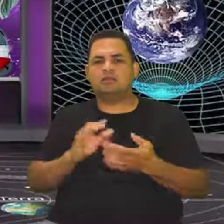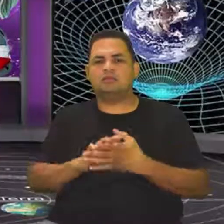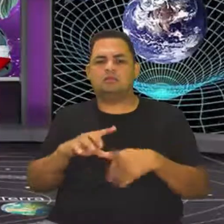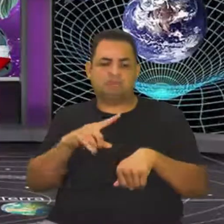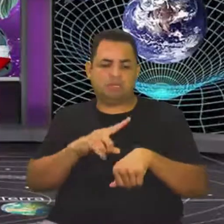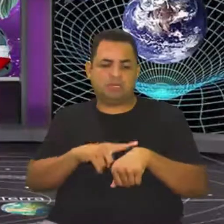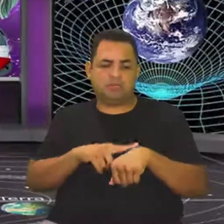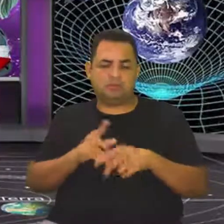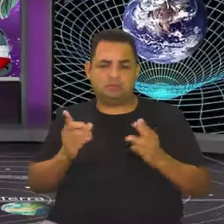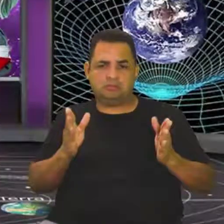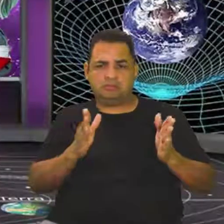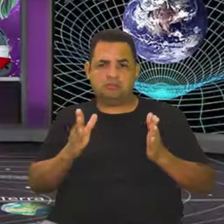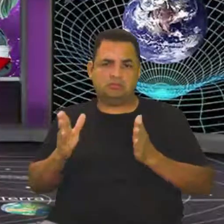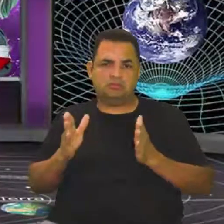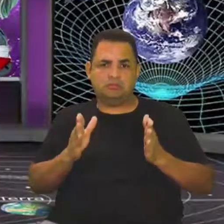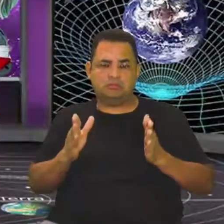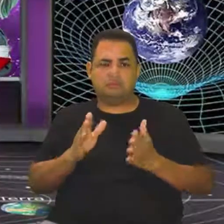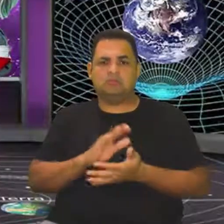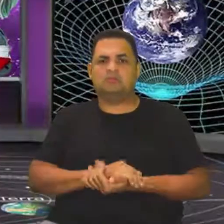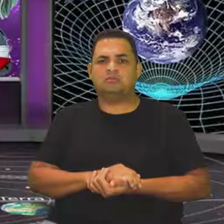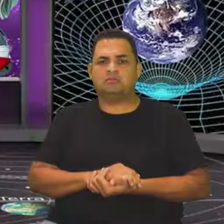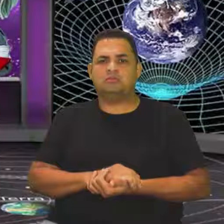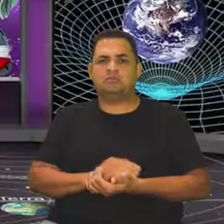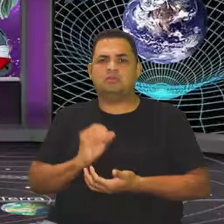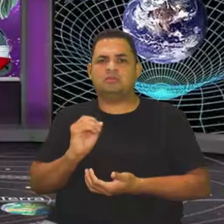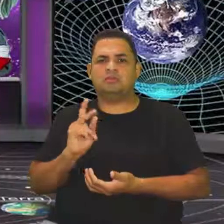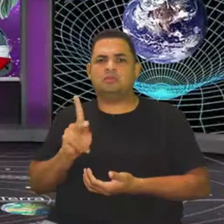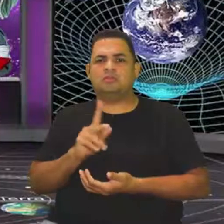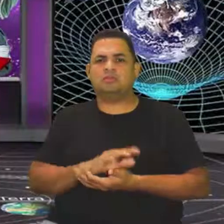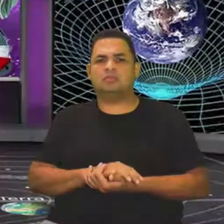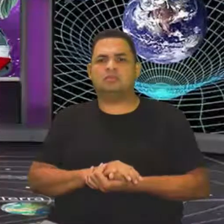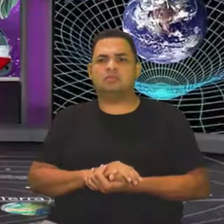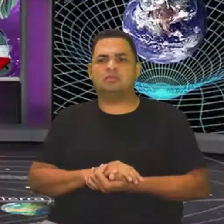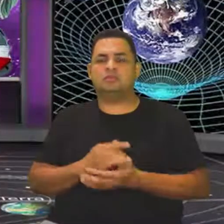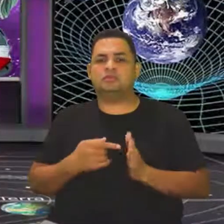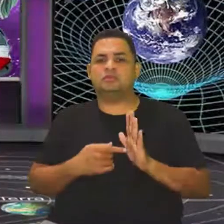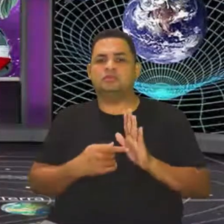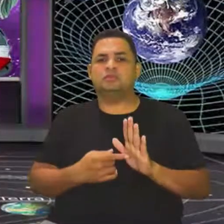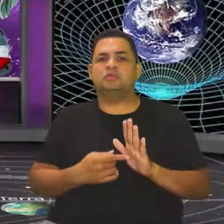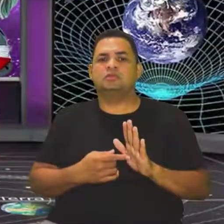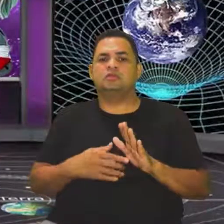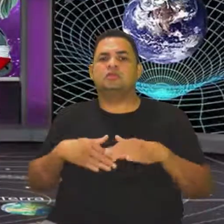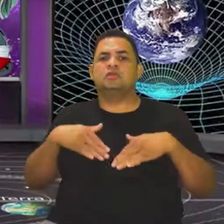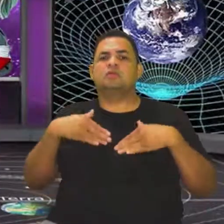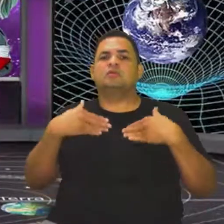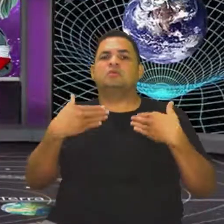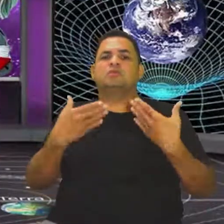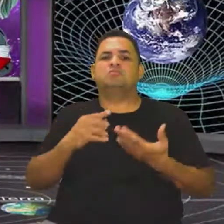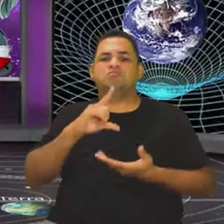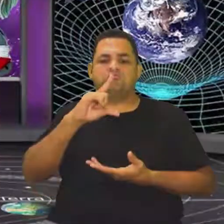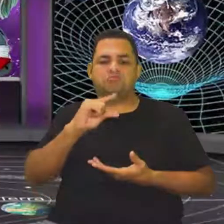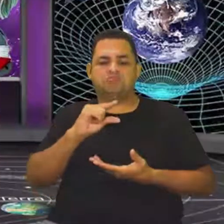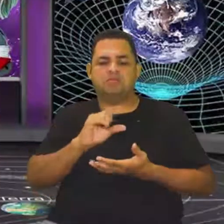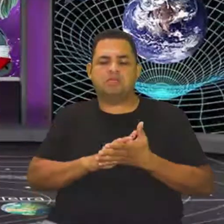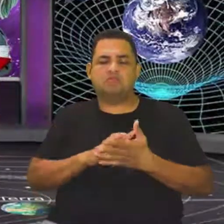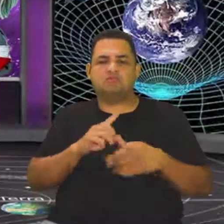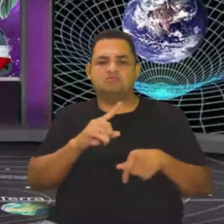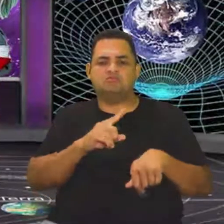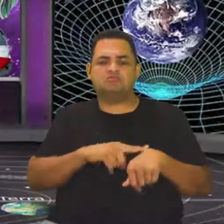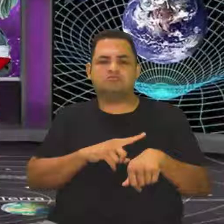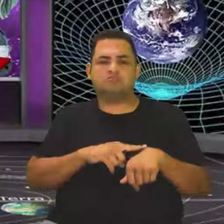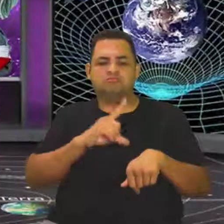tempo, né, pessoal? Então, energia por tempo, ok? Isso indica o quê? Que quanto menor o tempo de transformação dessa